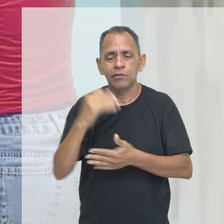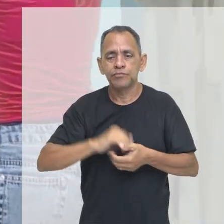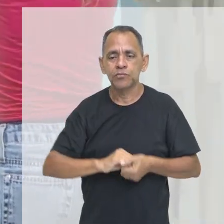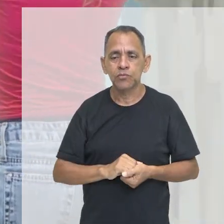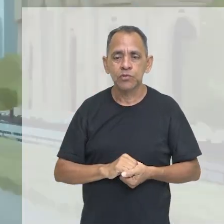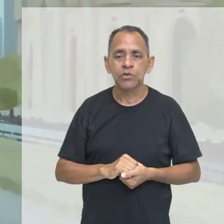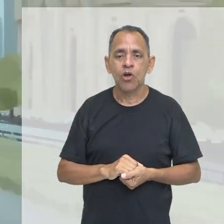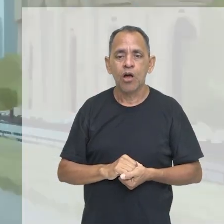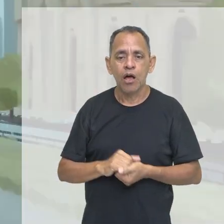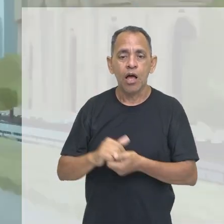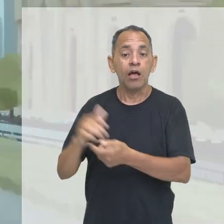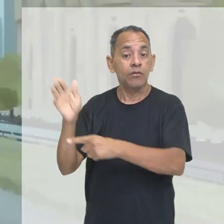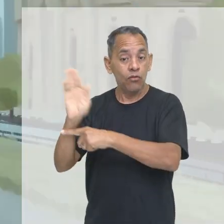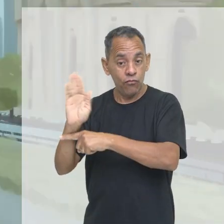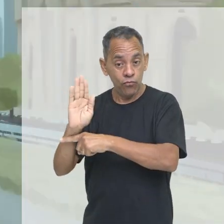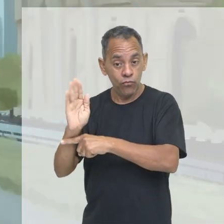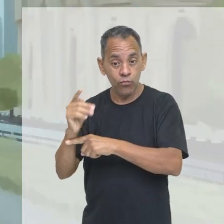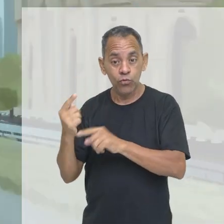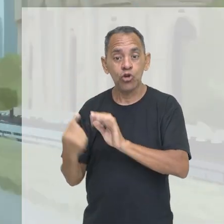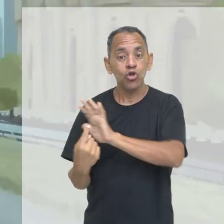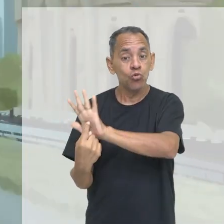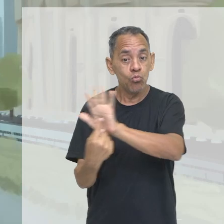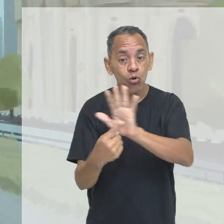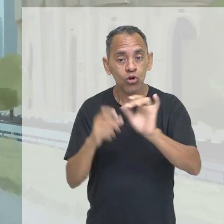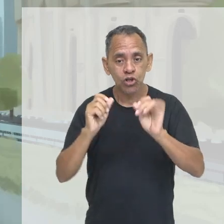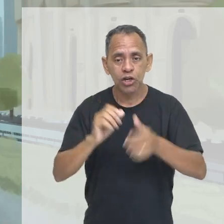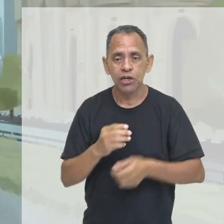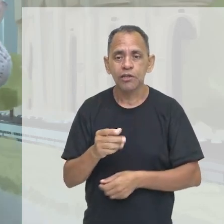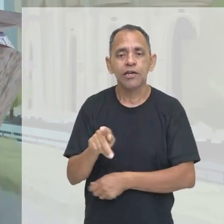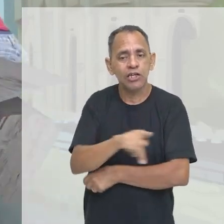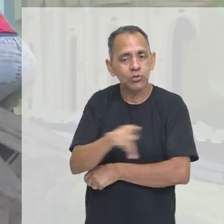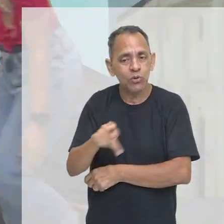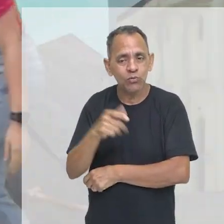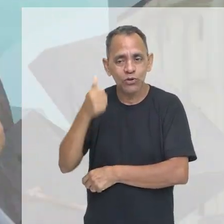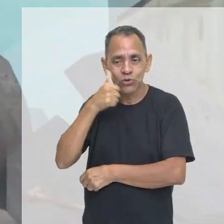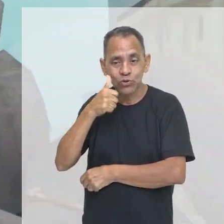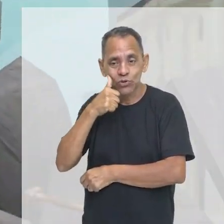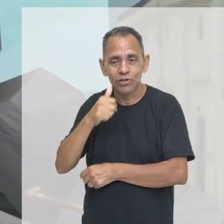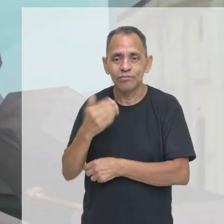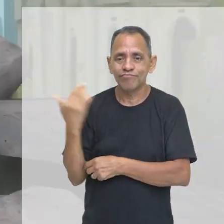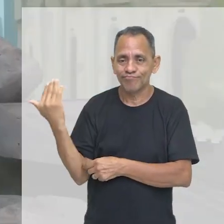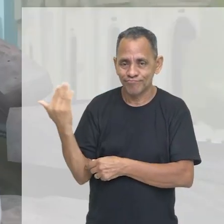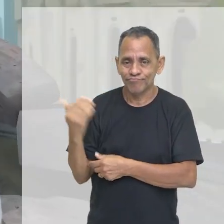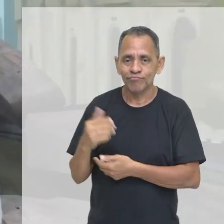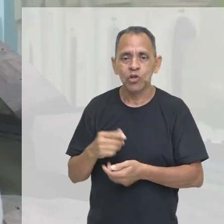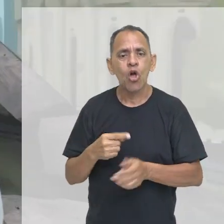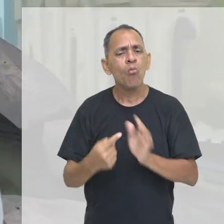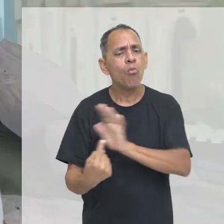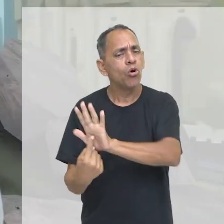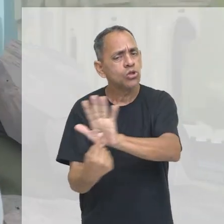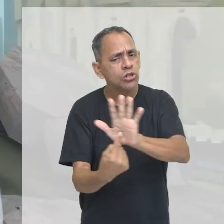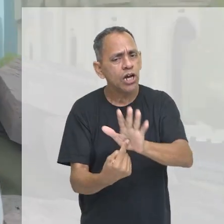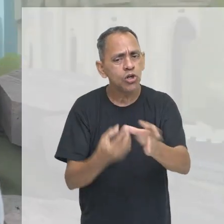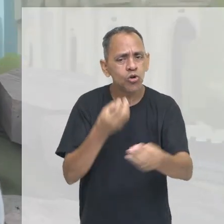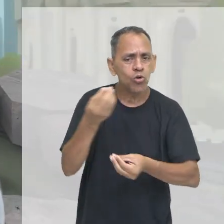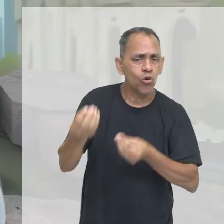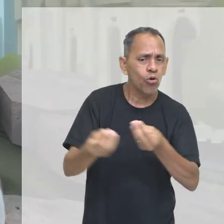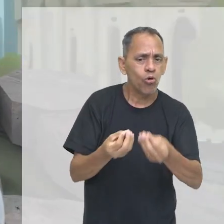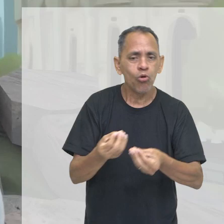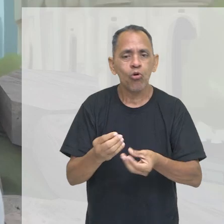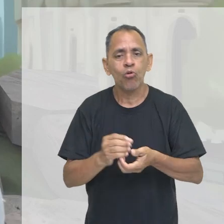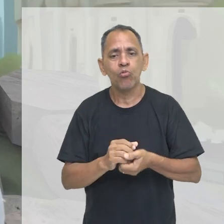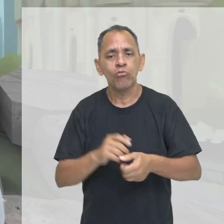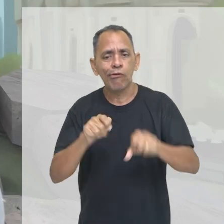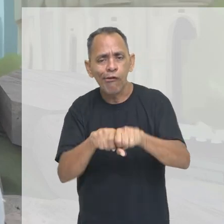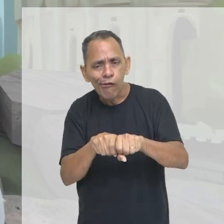né, pelas professoras Shirley e Michele. Olha só, elas demonstraram para a gente a queda